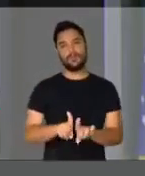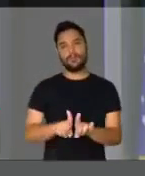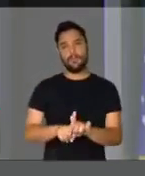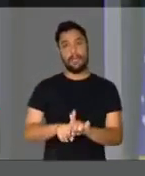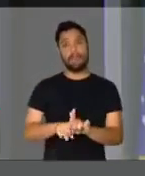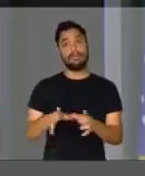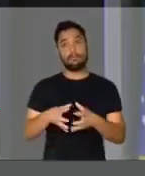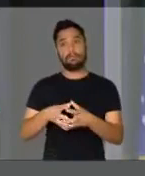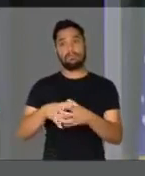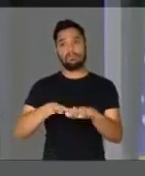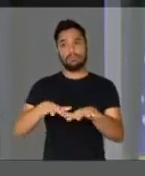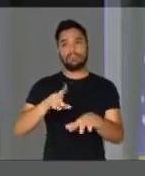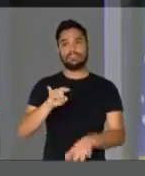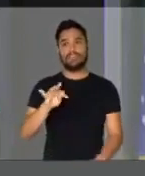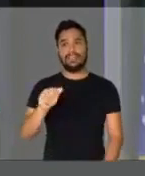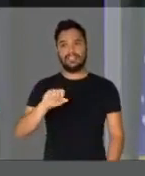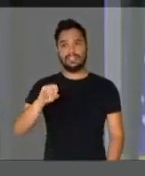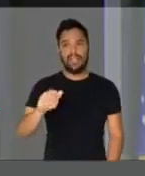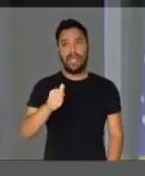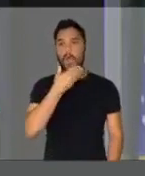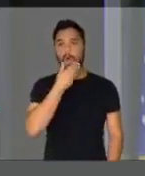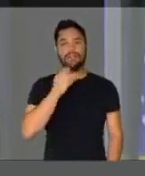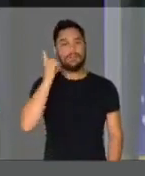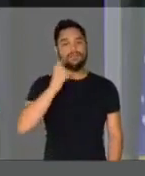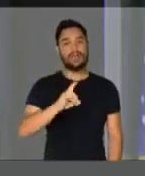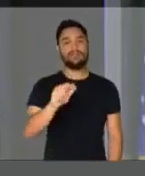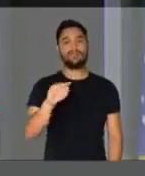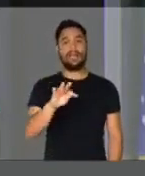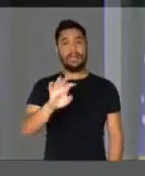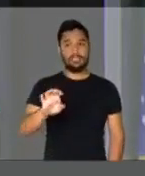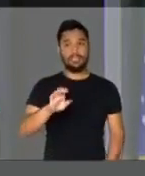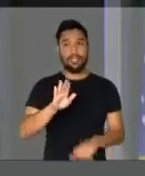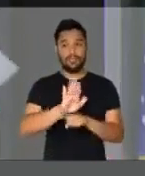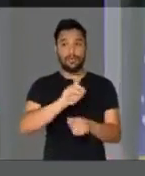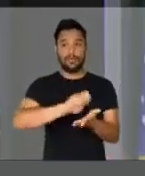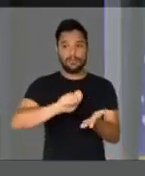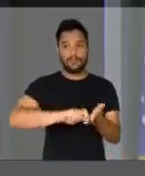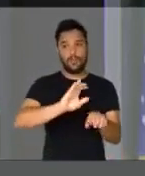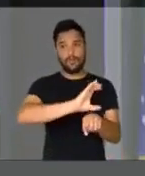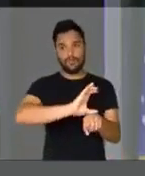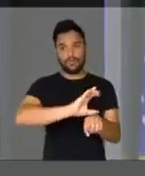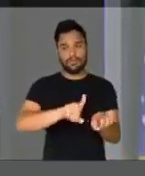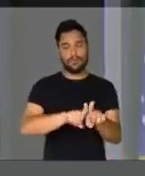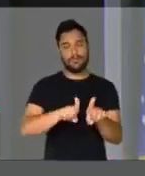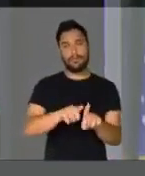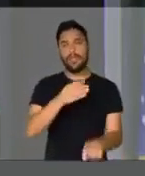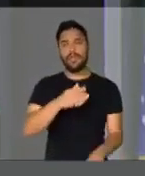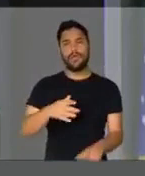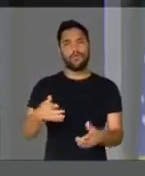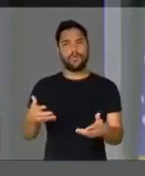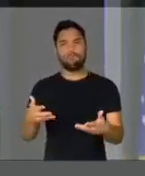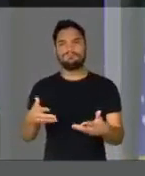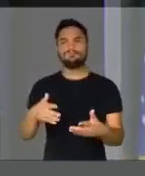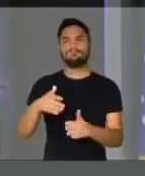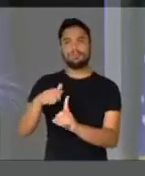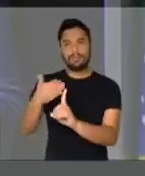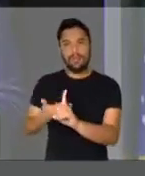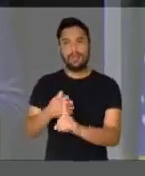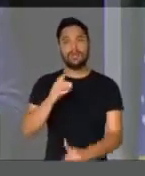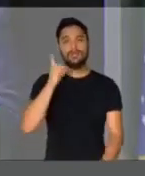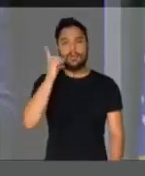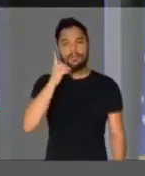Direta Já, deputado constituinte Dante de Oliveira, o saudoso e eterno senador e também